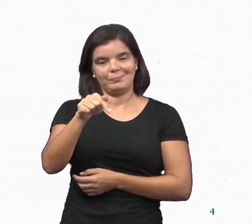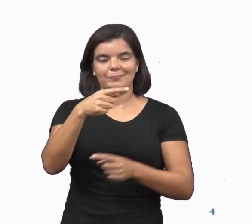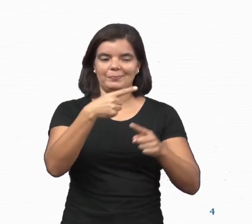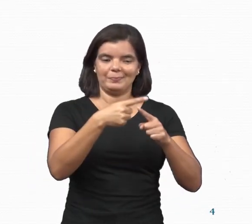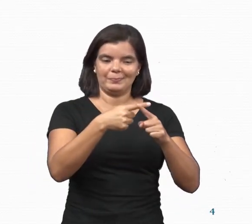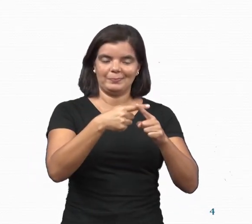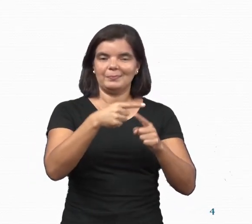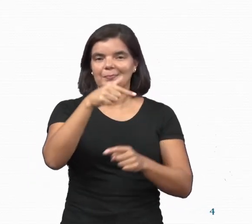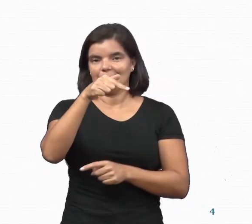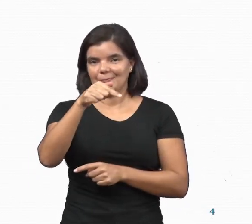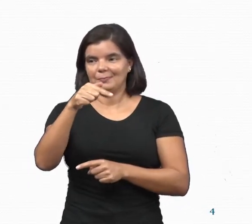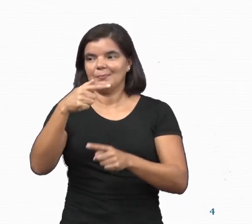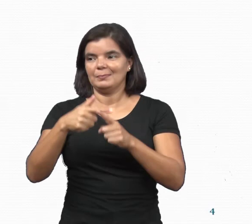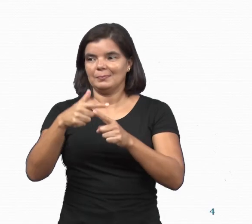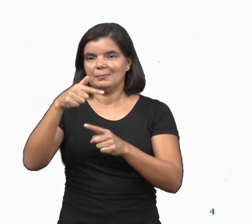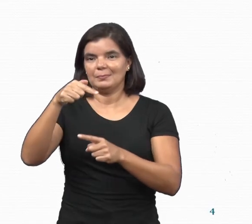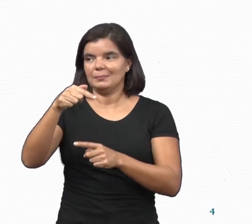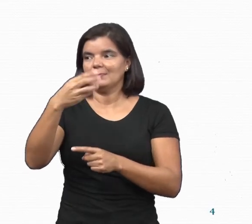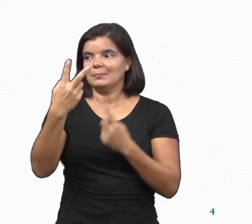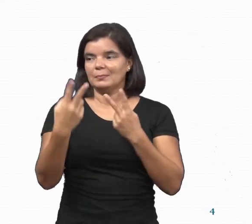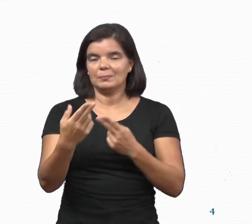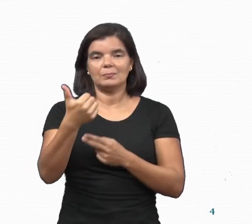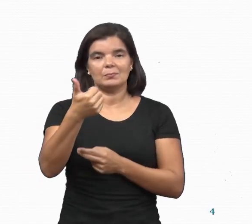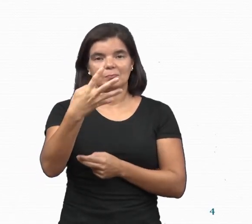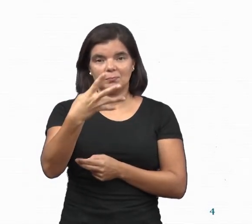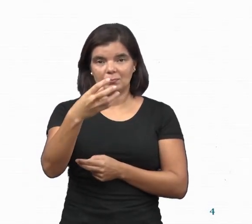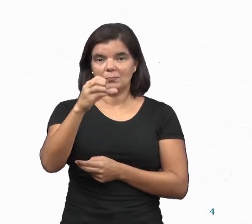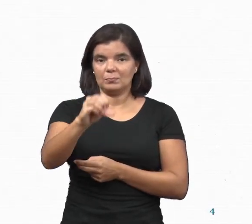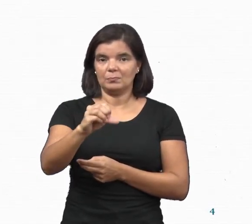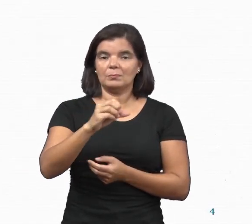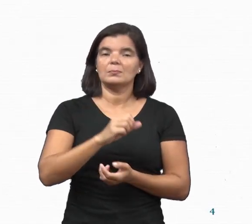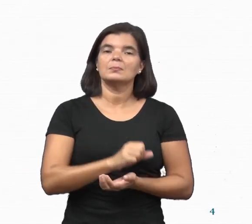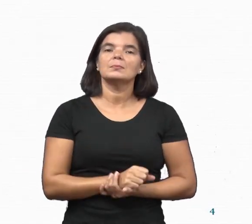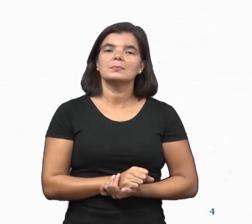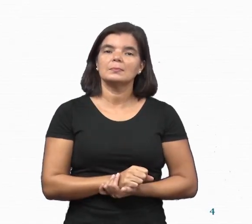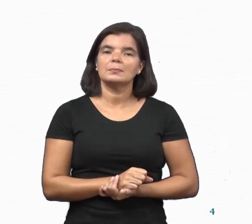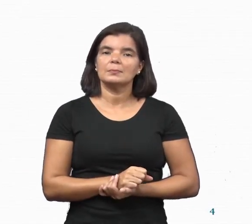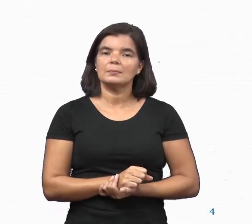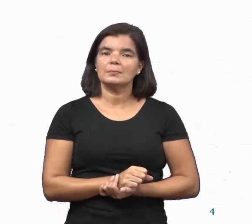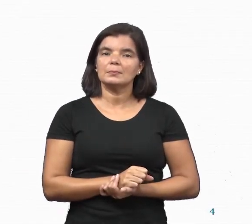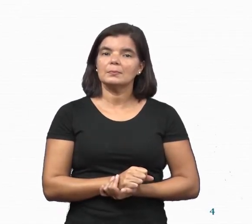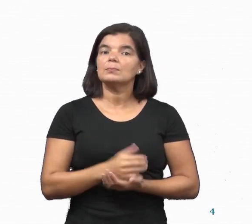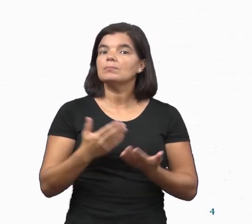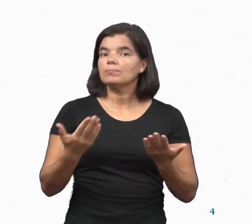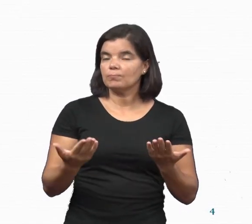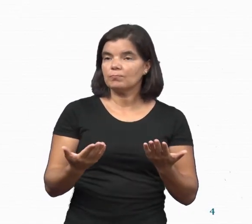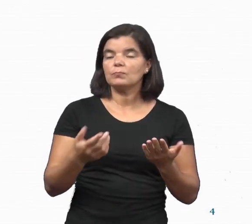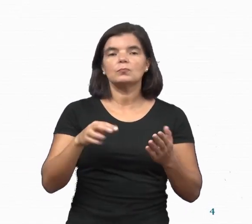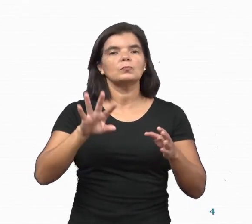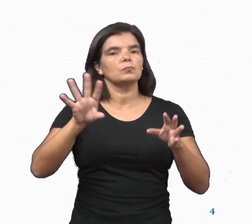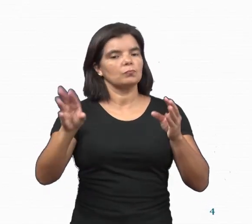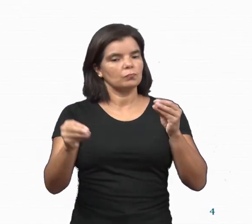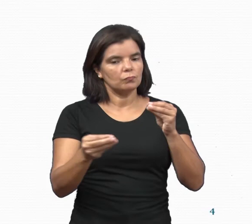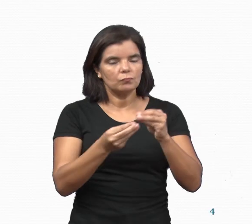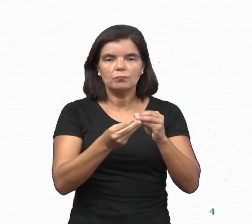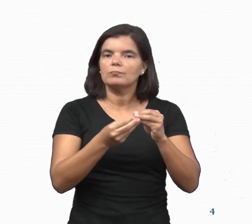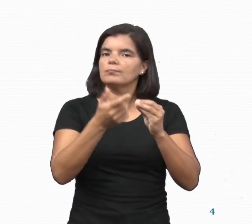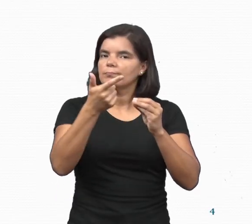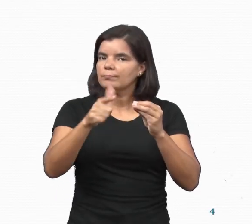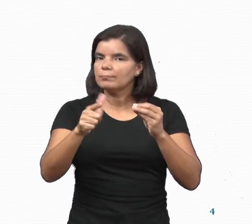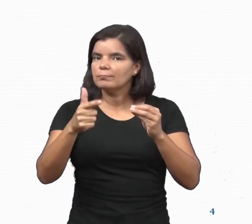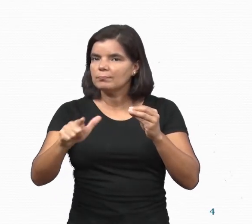7 vezes 7 é 49. E aí o resto eu só repito, ó. Só